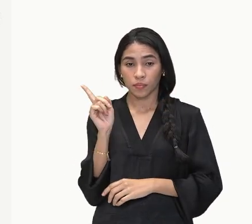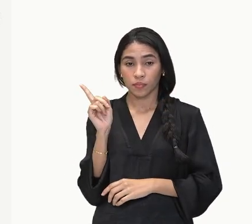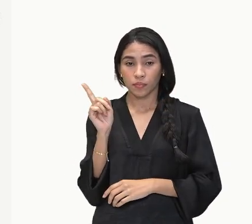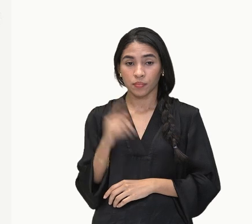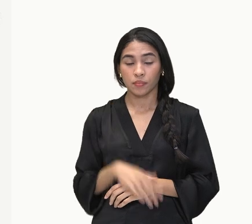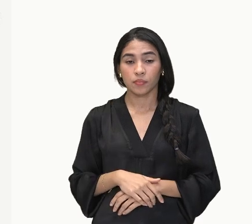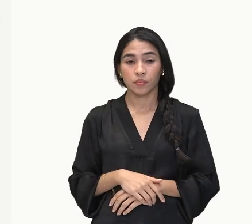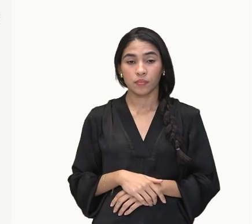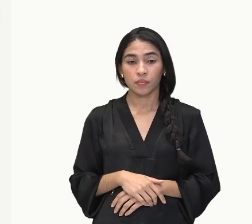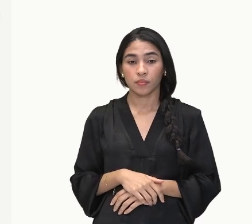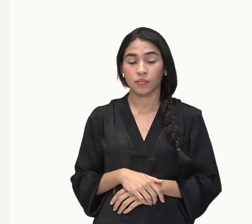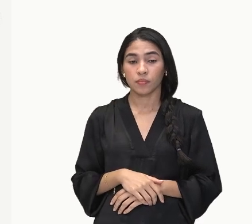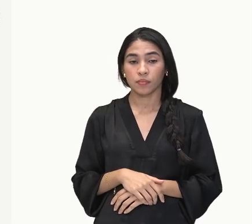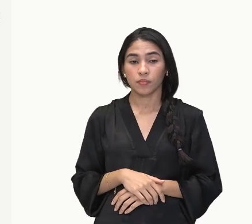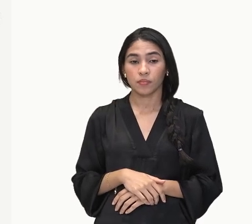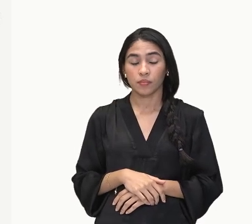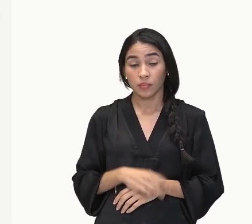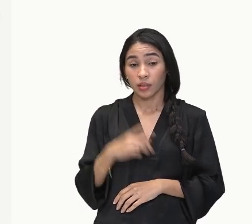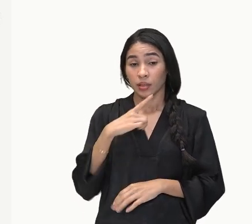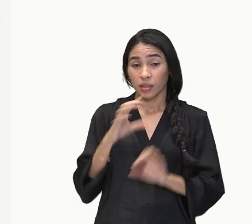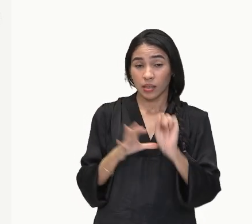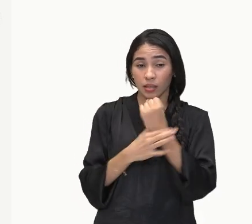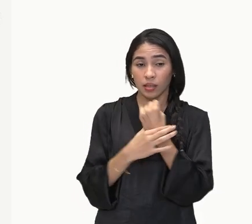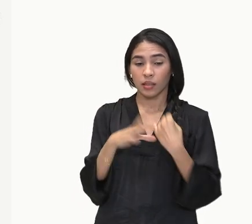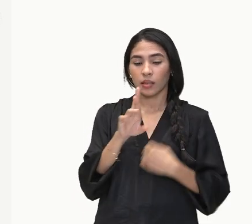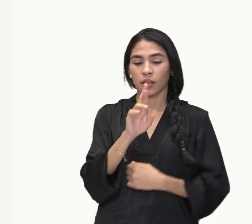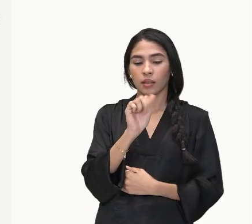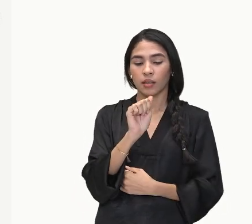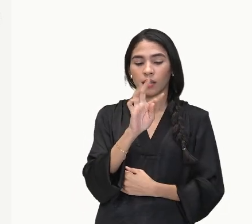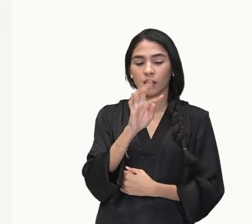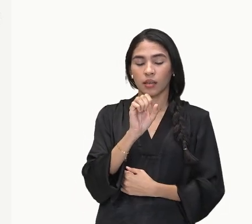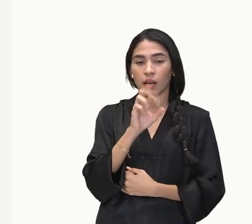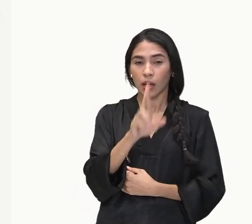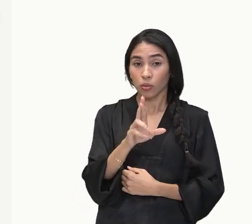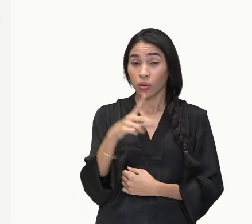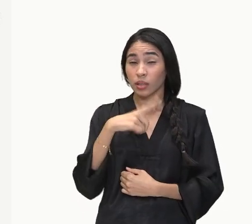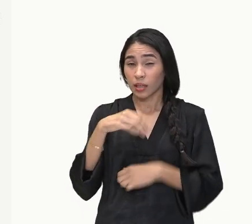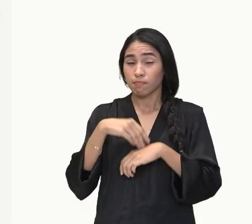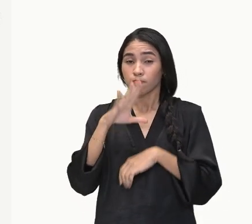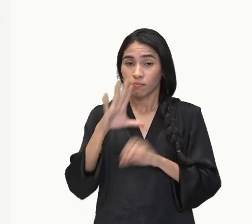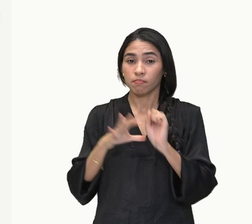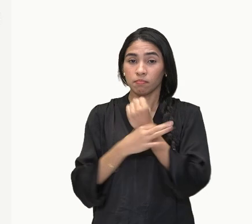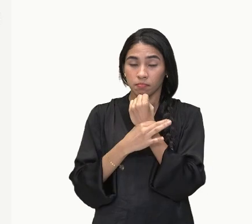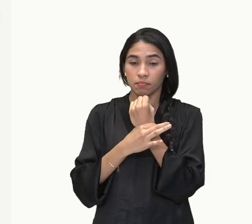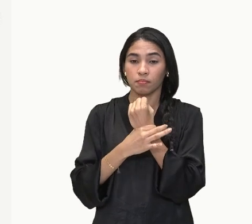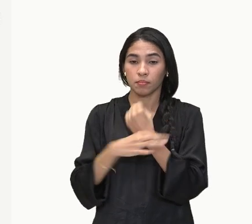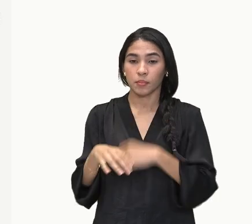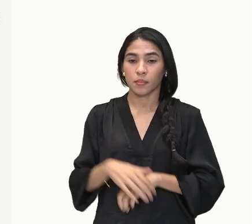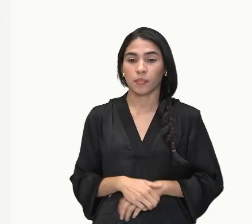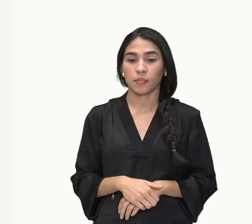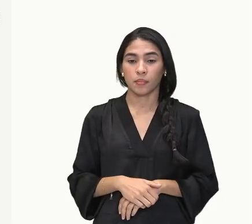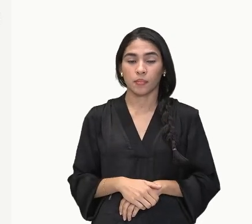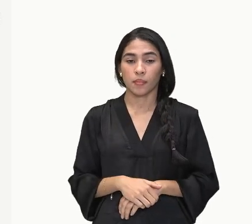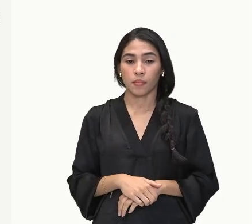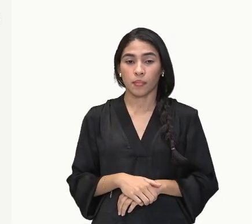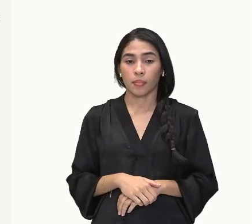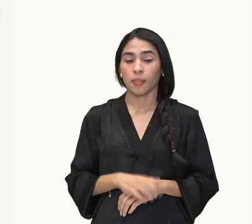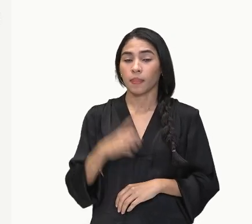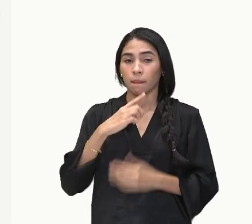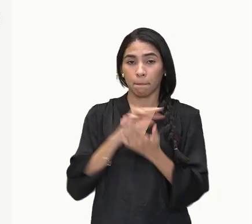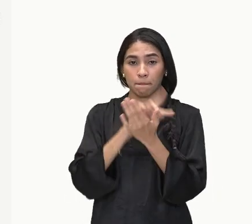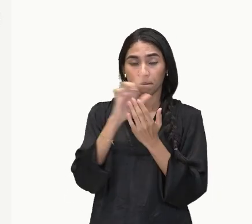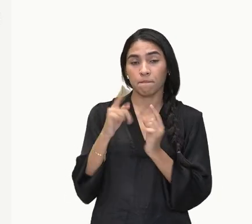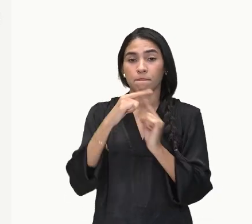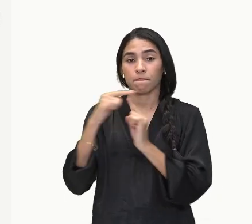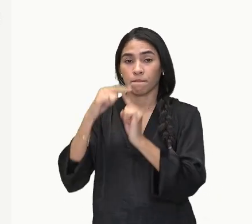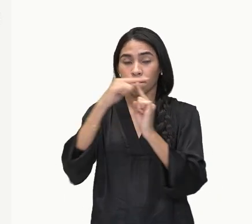construída com bastante segurança, né? Daqui a pouco a gente vai entender os riscos relacionados à usina nuclear, né? Então existem vários fatores